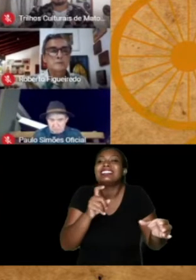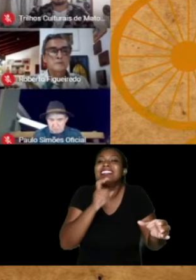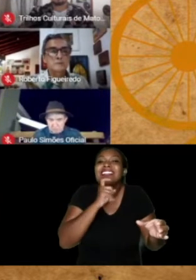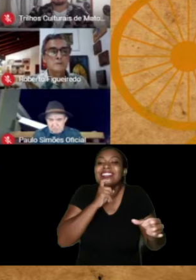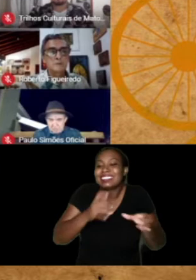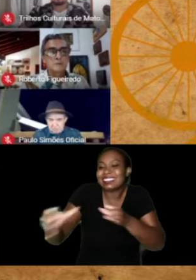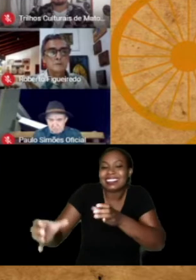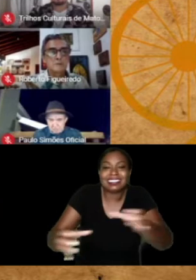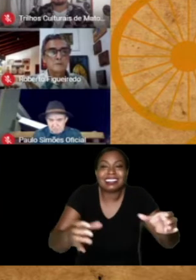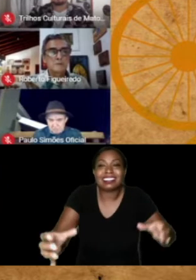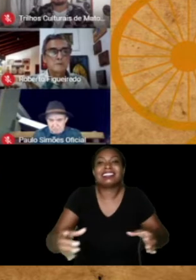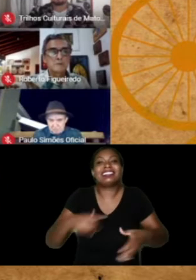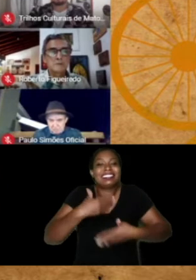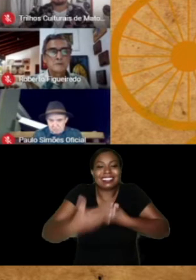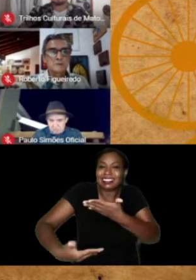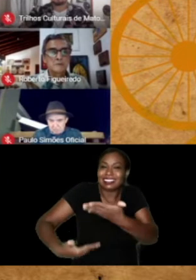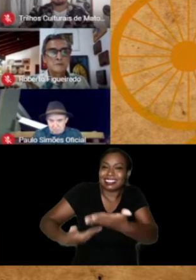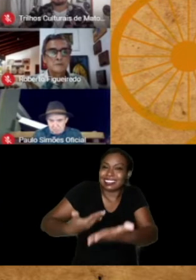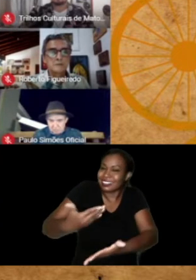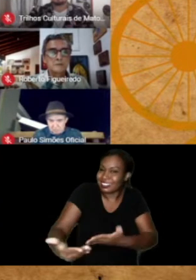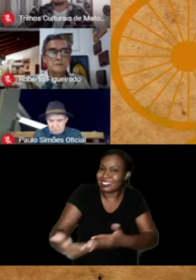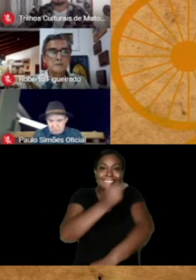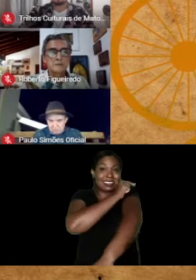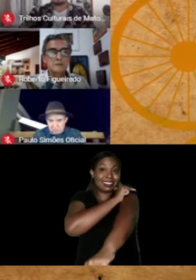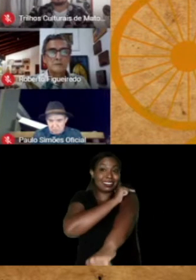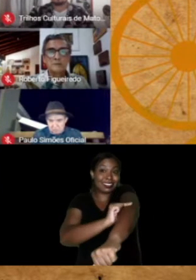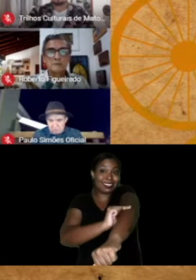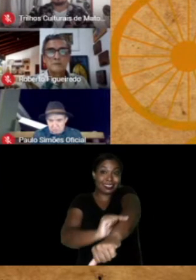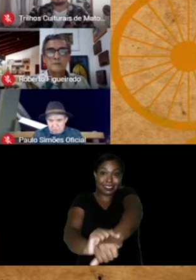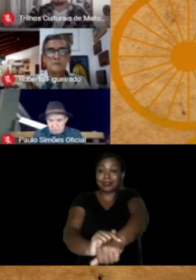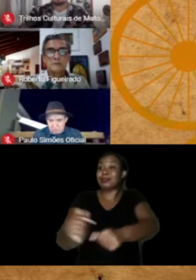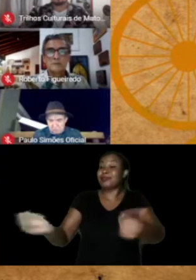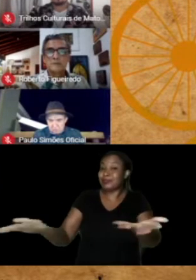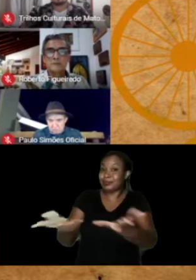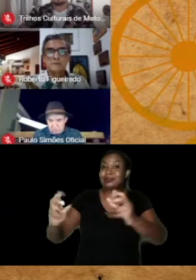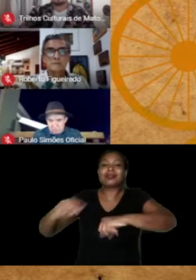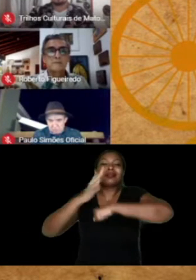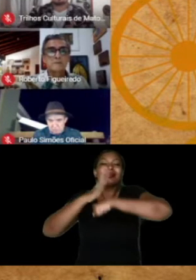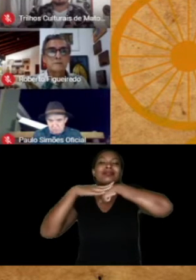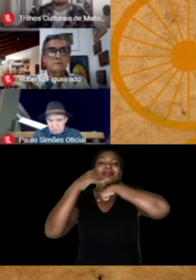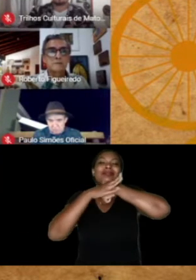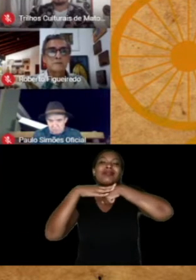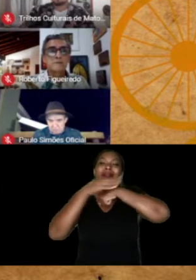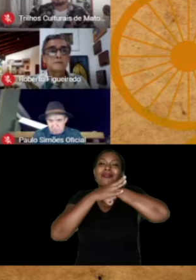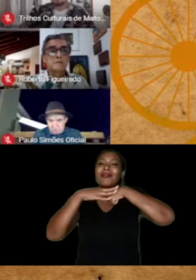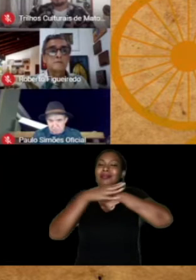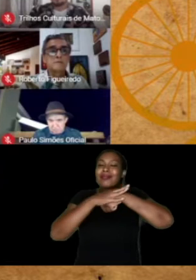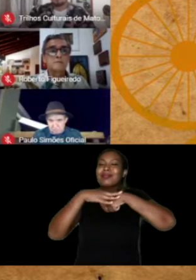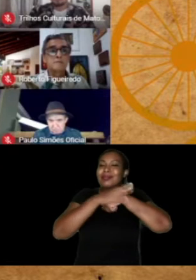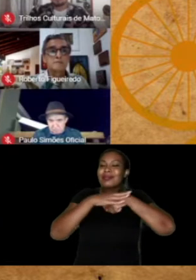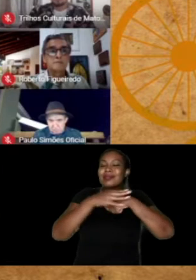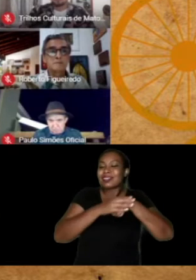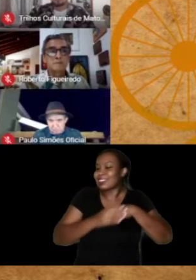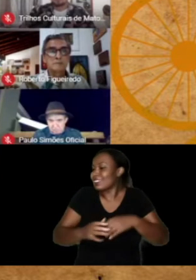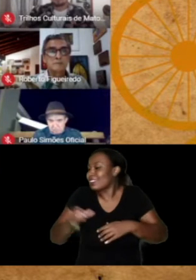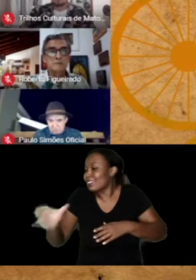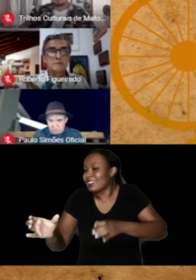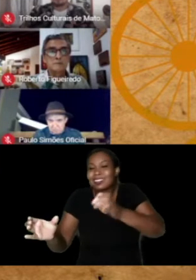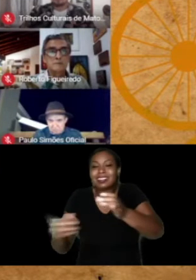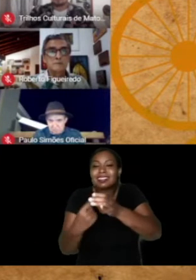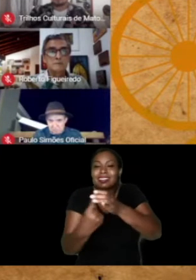ferroviário. Ele recebe muitos seus com muito carinho. Então, todos nós temos